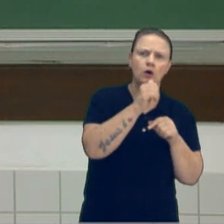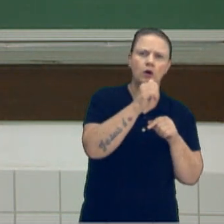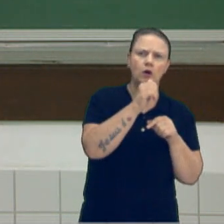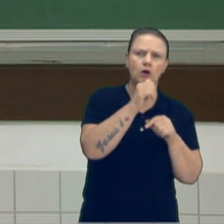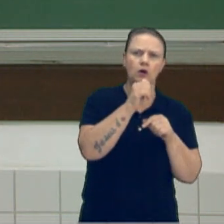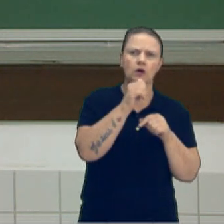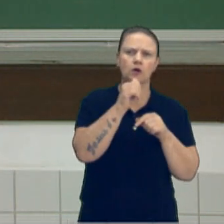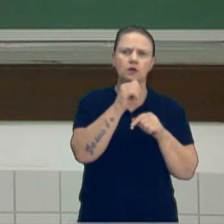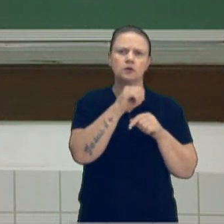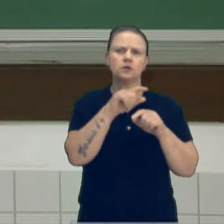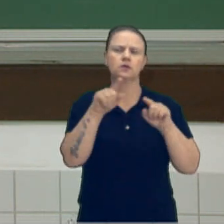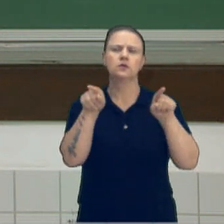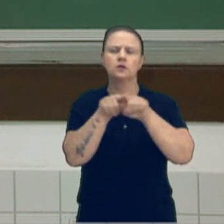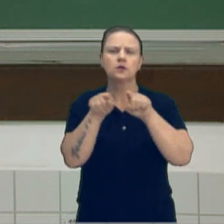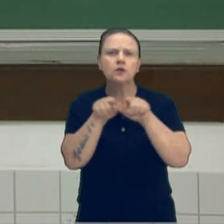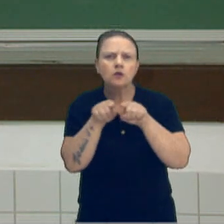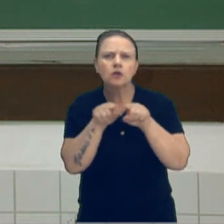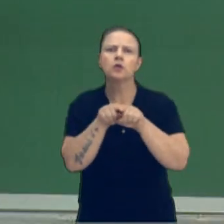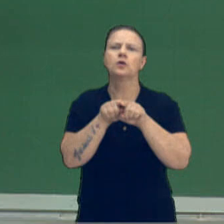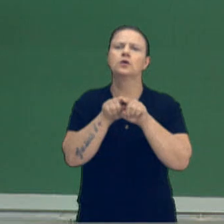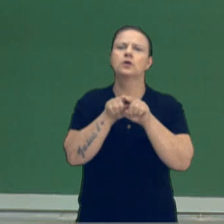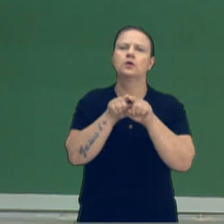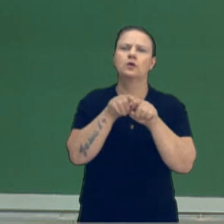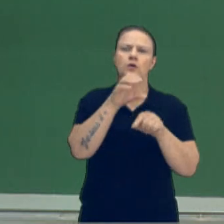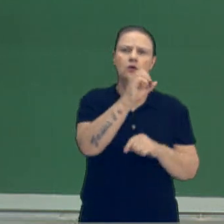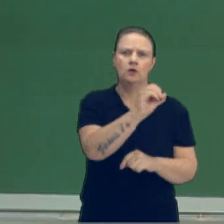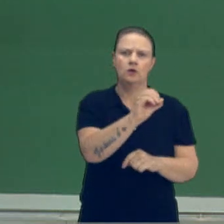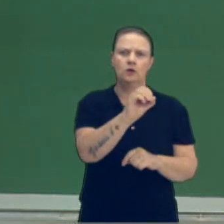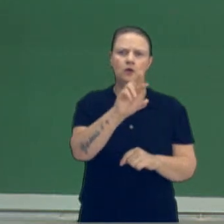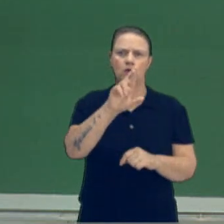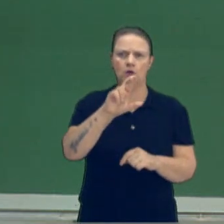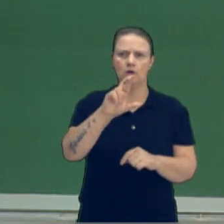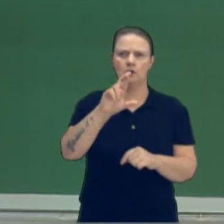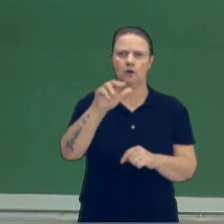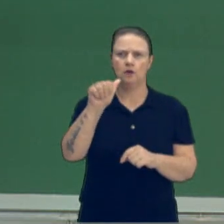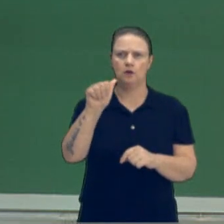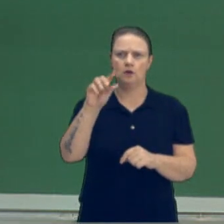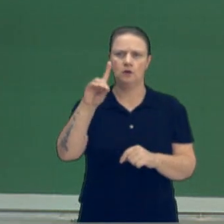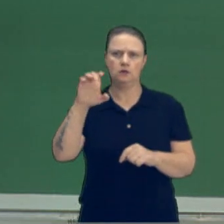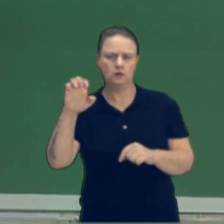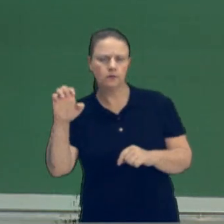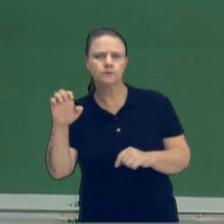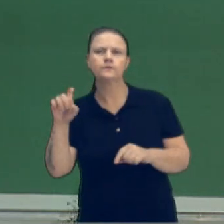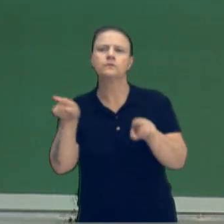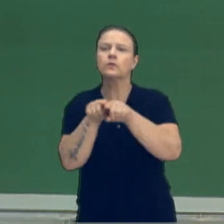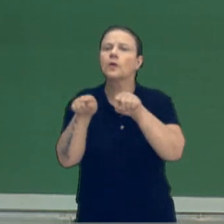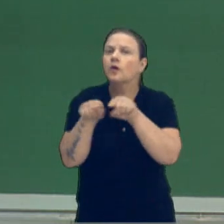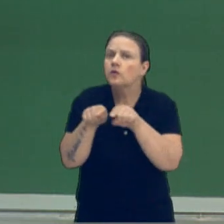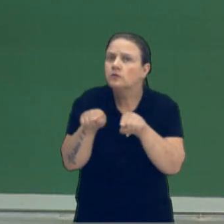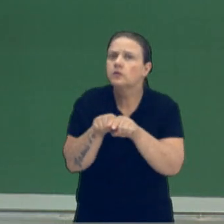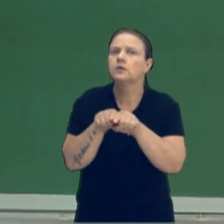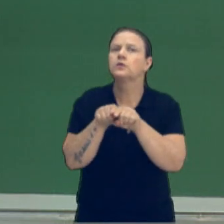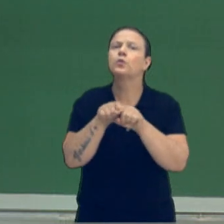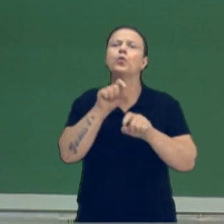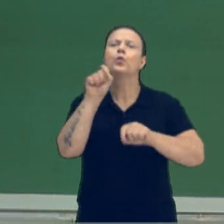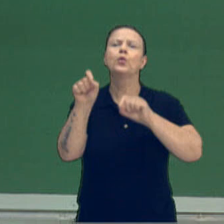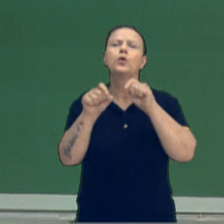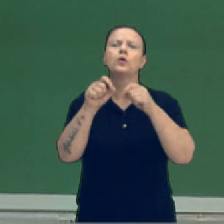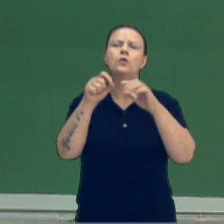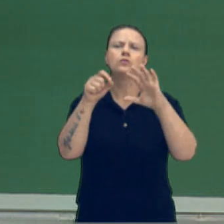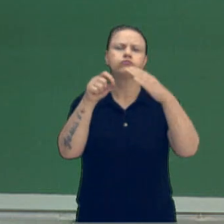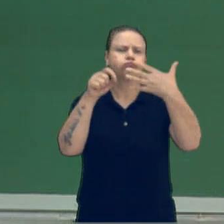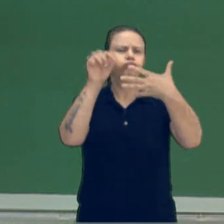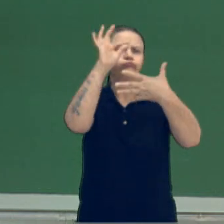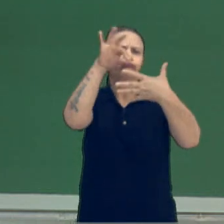um pouquinho dessas relações e cálculos da circunferência, tá? E a gente relembrou um pouquinho quais eram os elementos que formam essa circunferência.